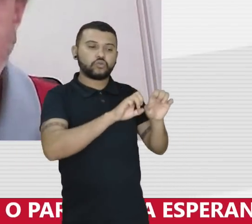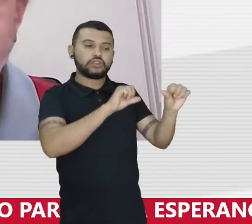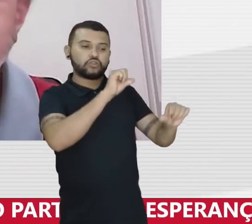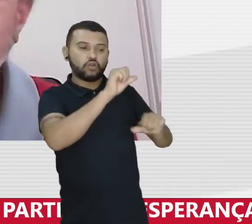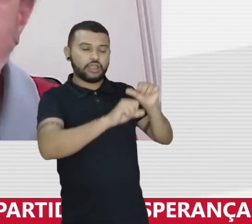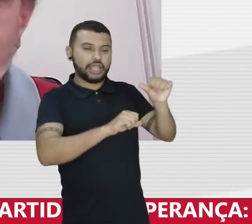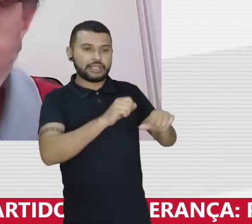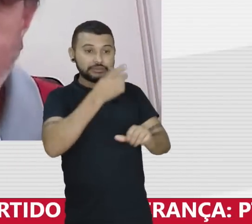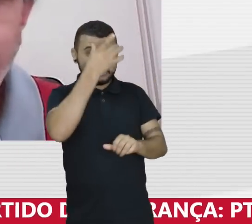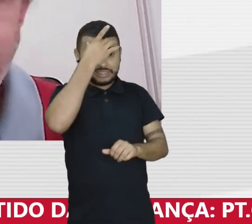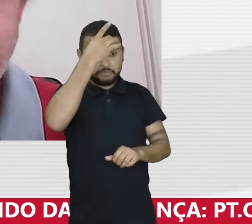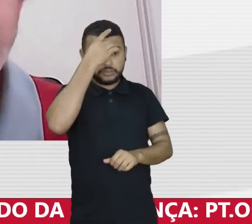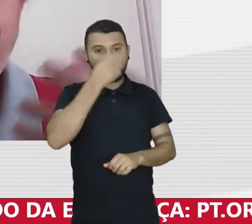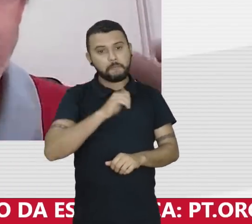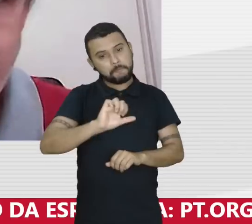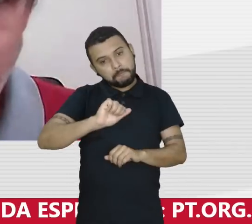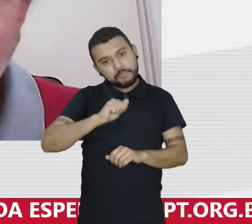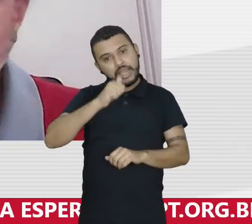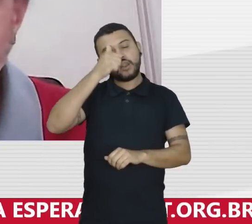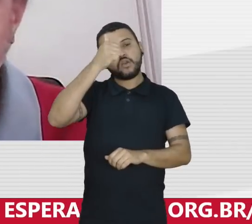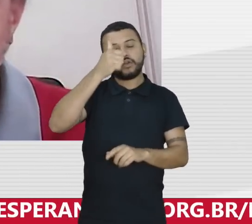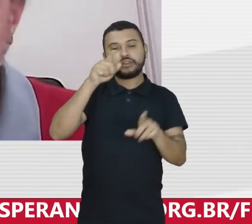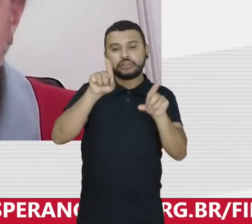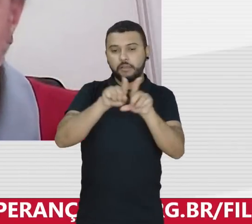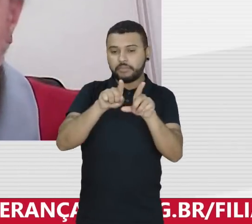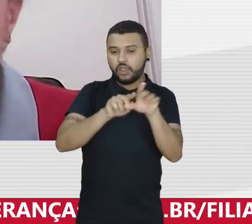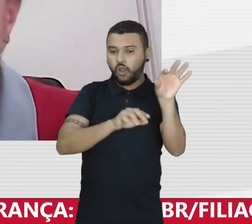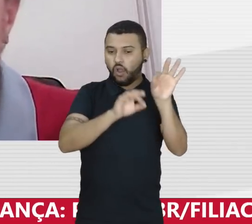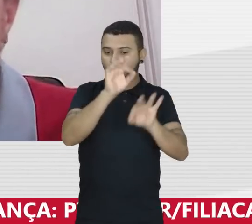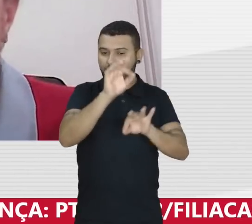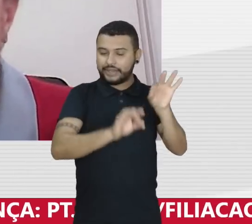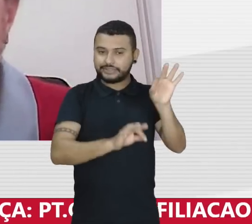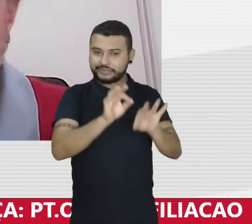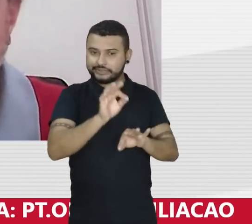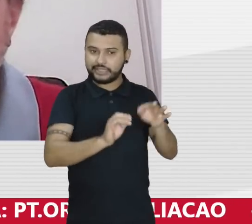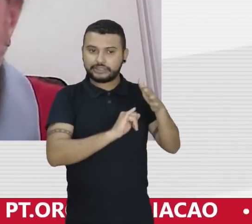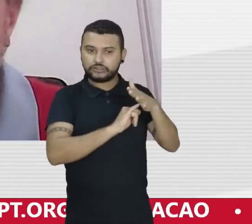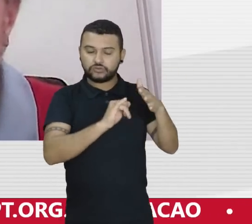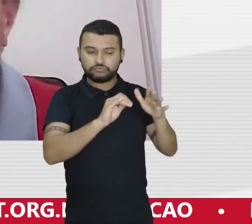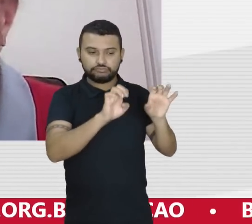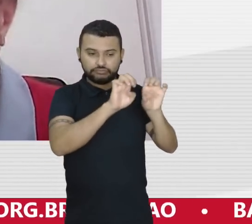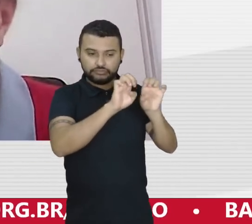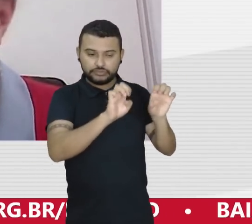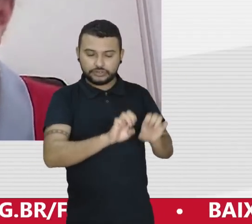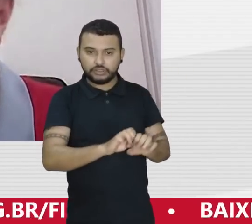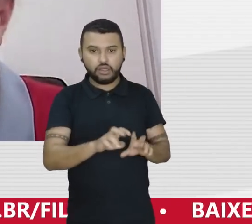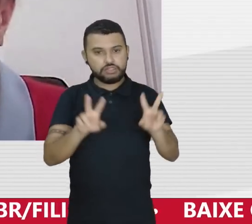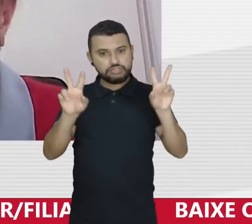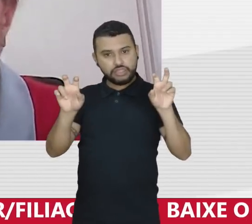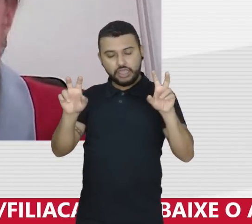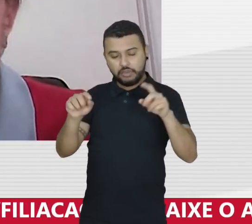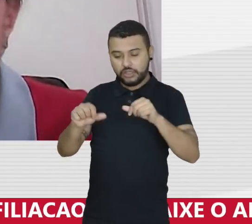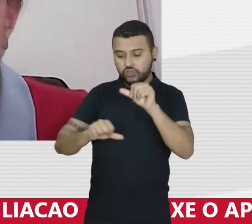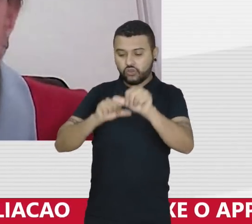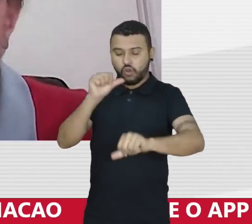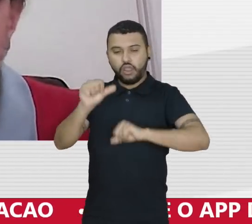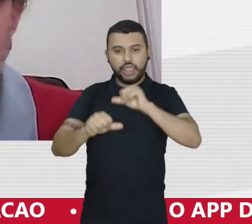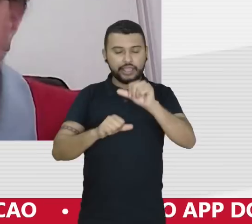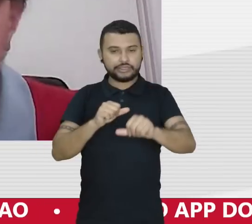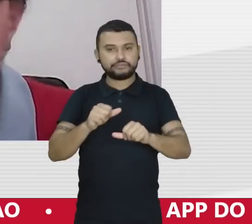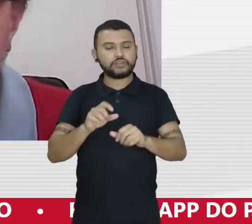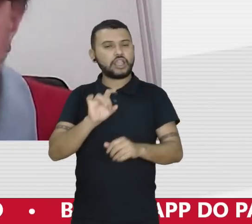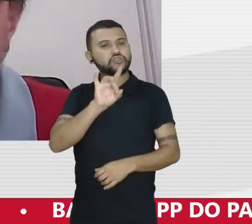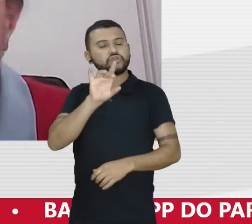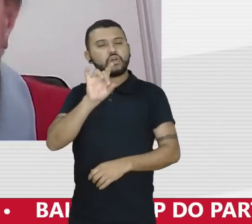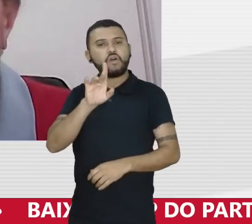sejam melhores e mudar as cabeças para que as estruturas sejam reformadas. E eu acho que esse tema da reforma, né, isso não